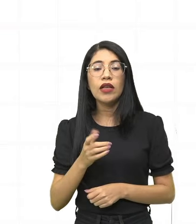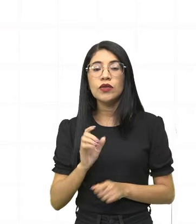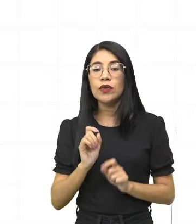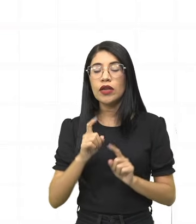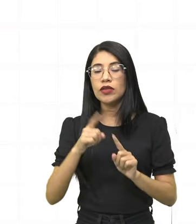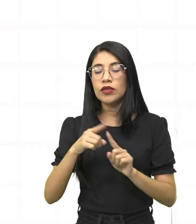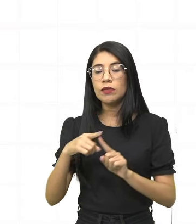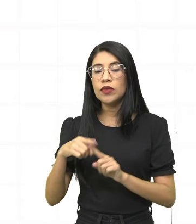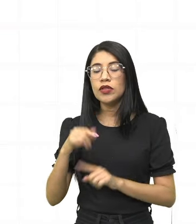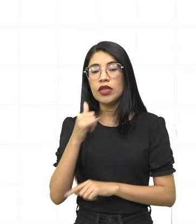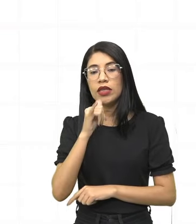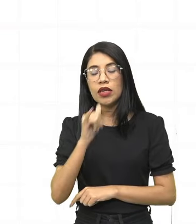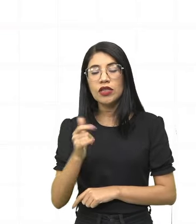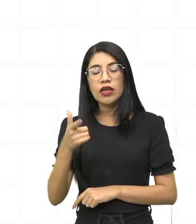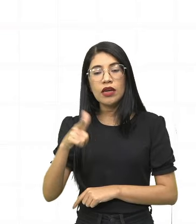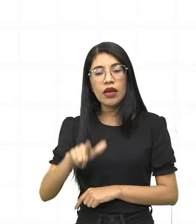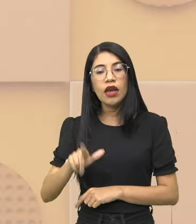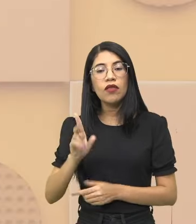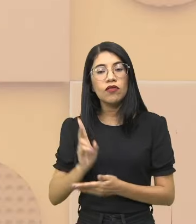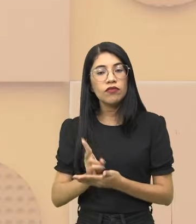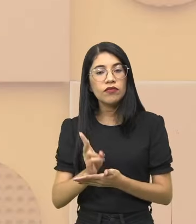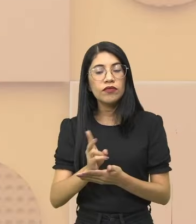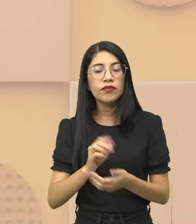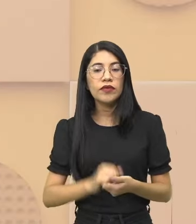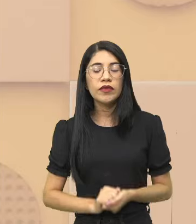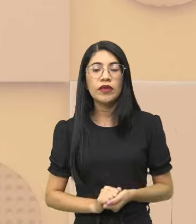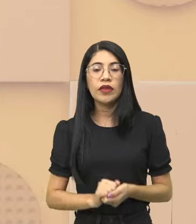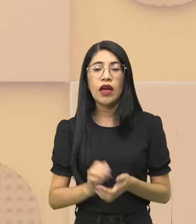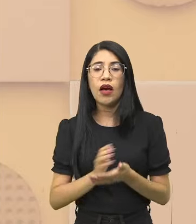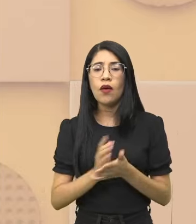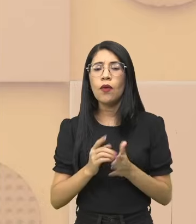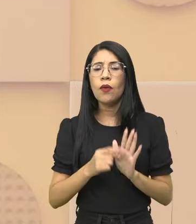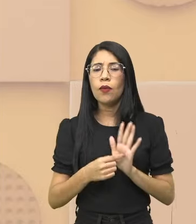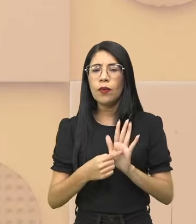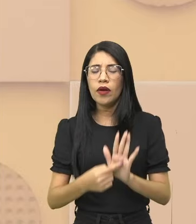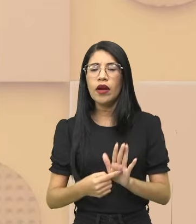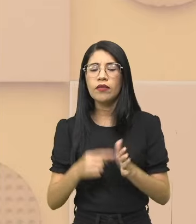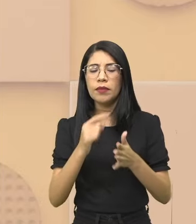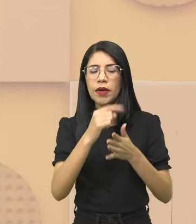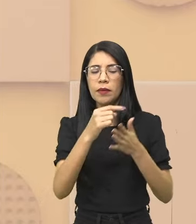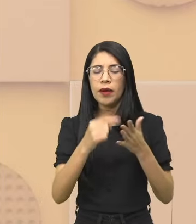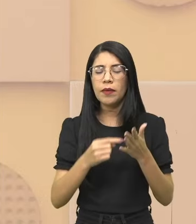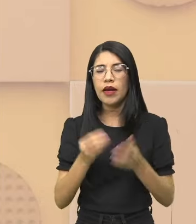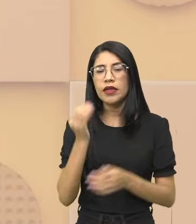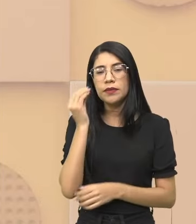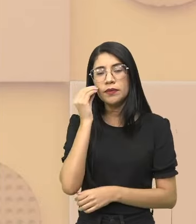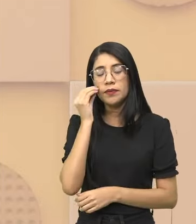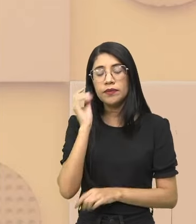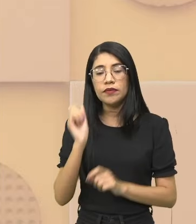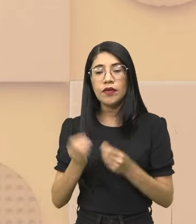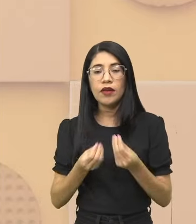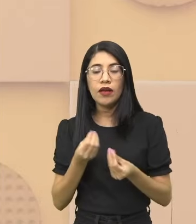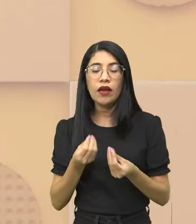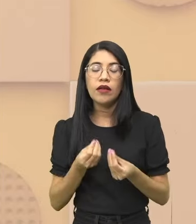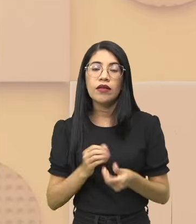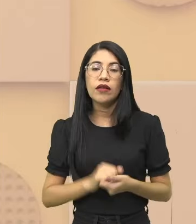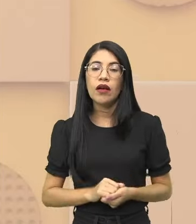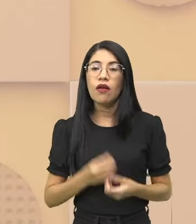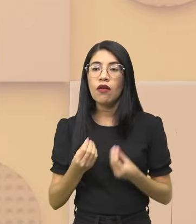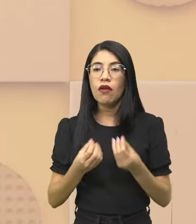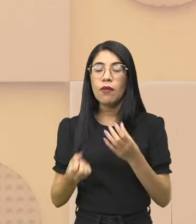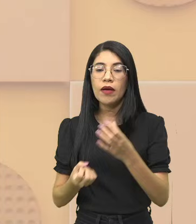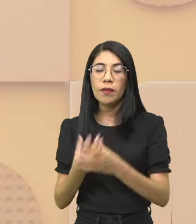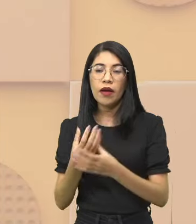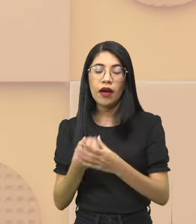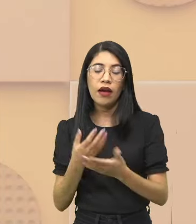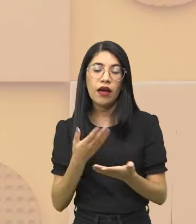fontes renováveis de energia. São alguns dos destaques que a gente observa com relação à geração de